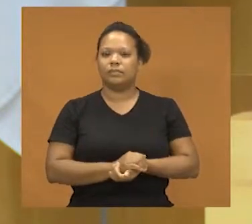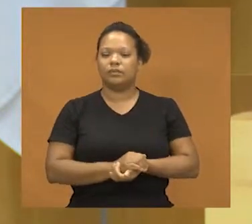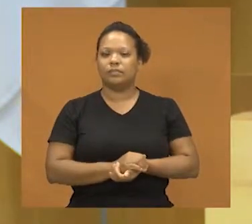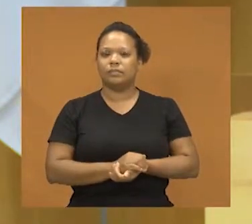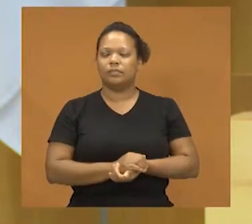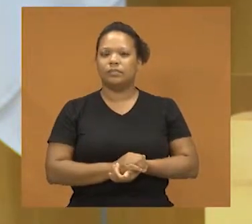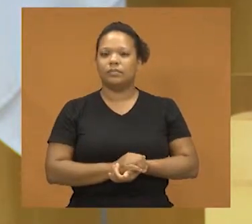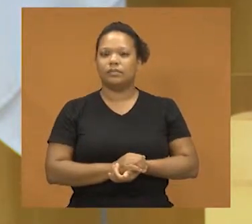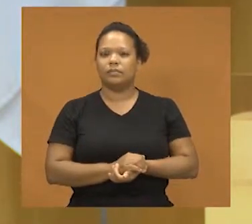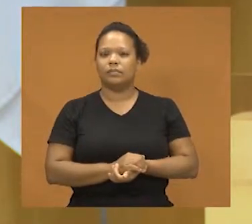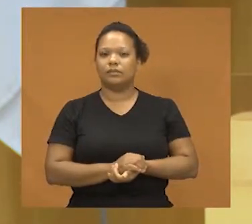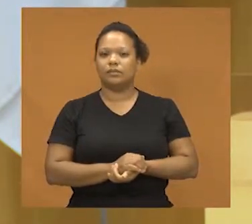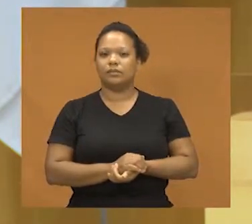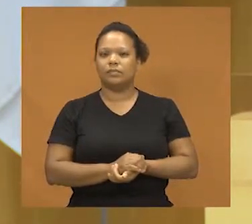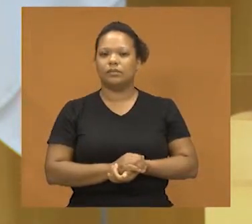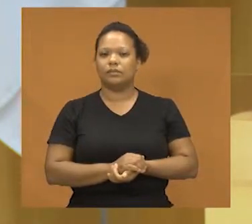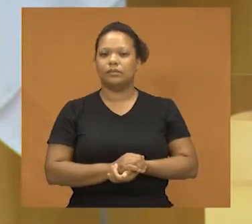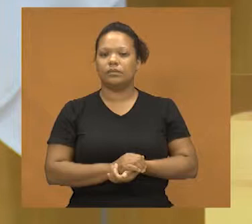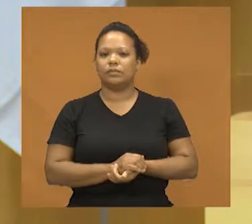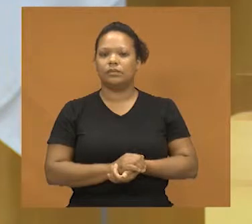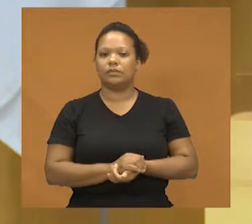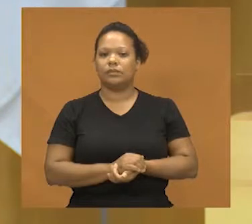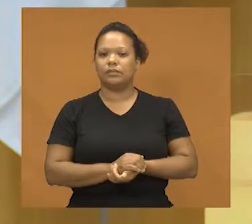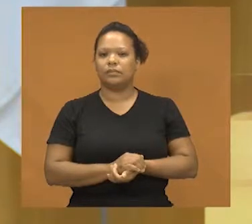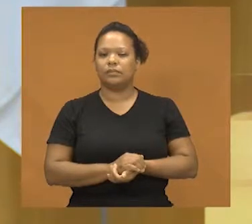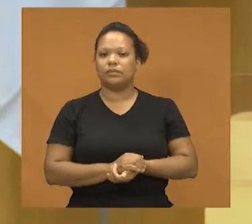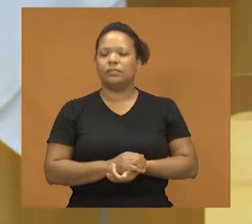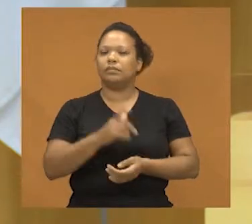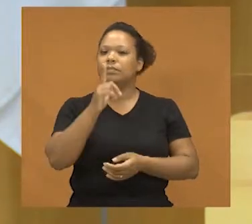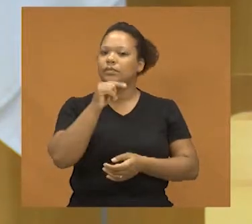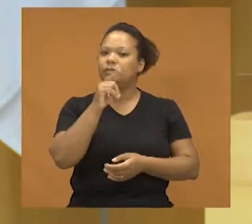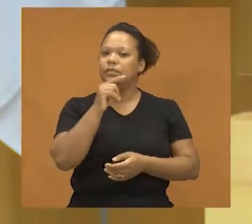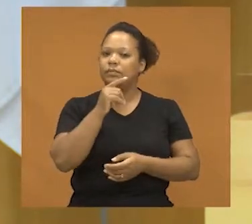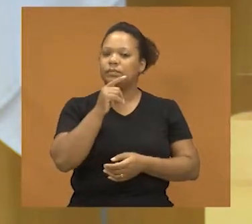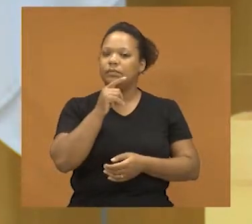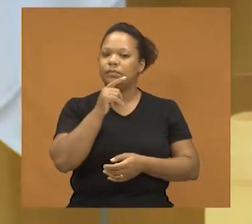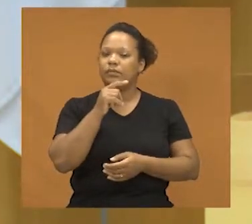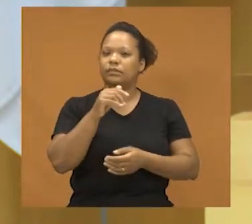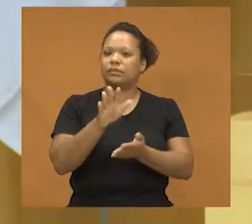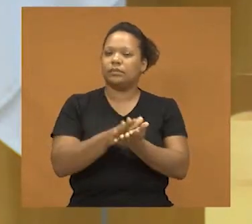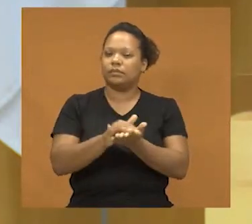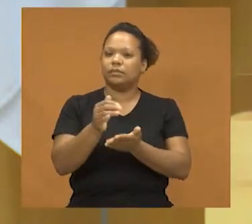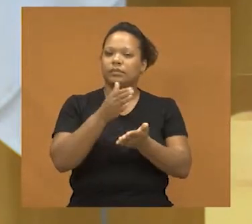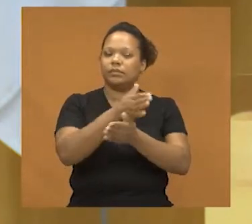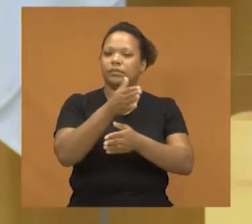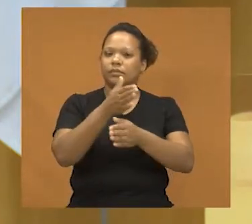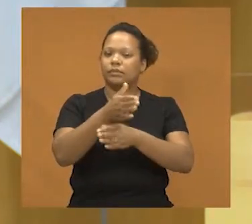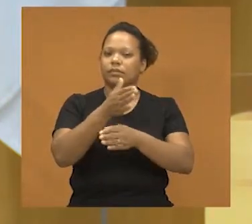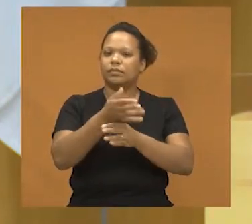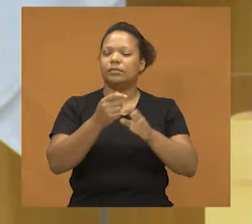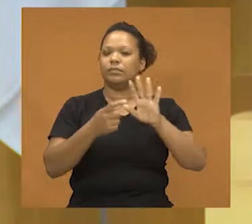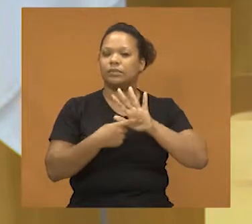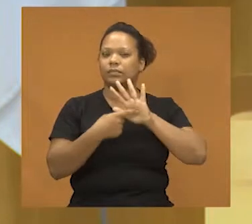e está a montante da coleta de água do município de Jacareí. Tá? Esses dados